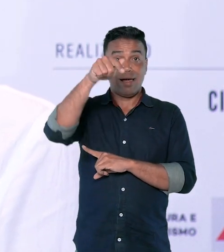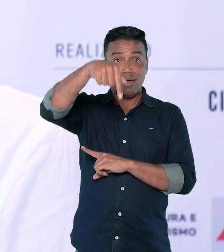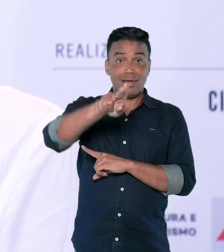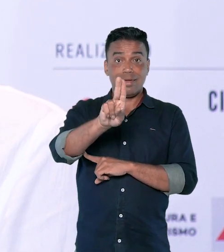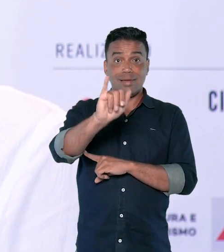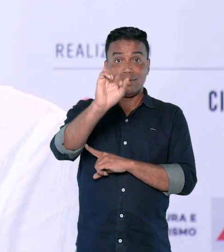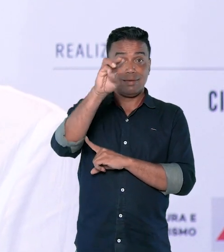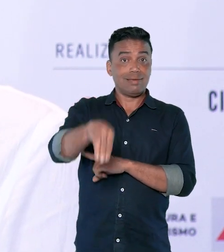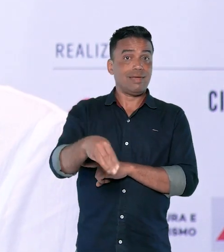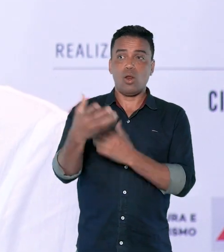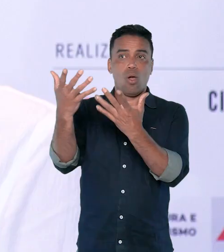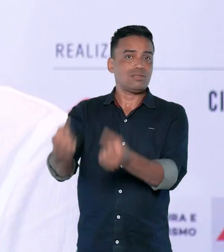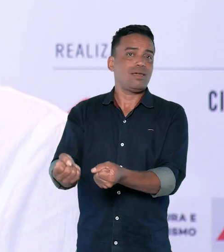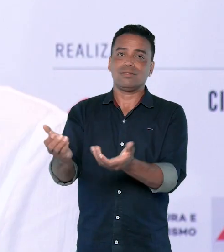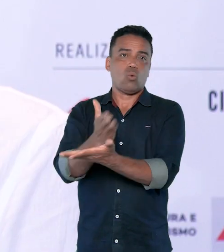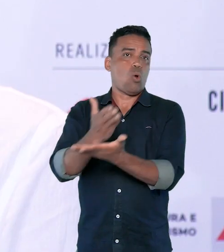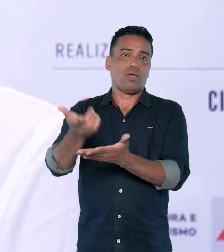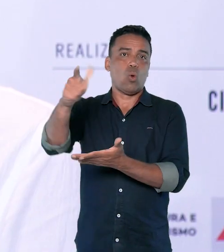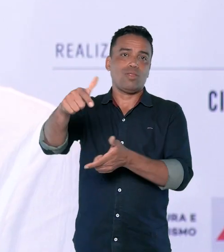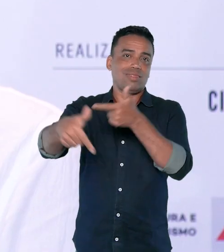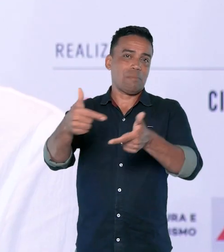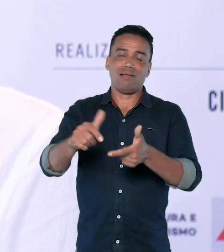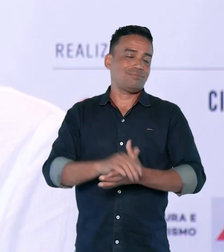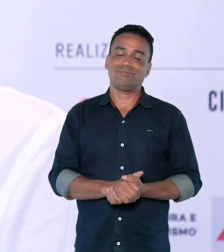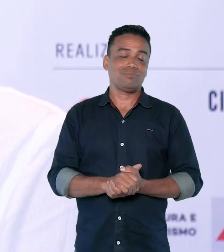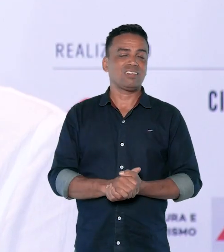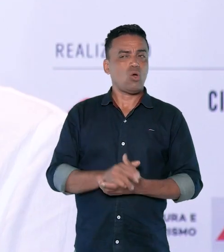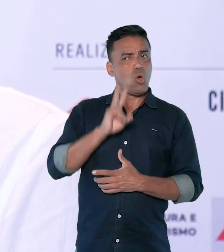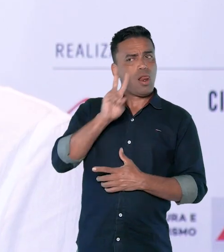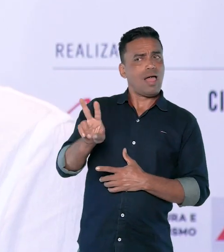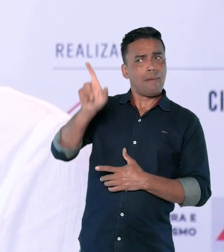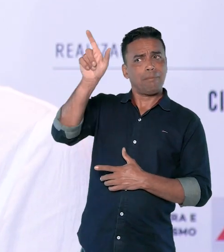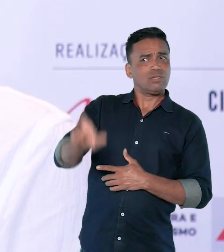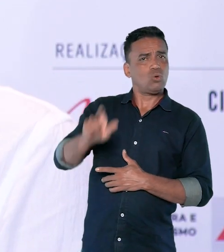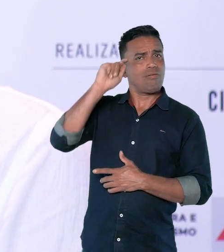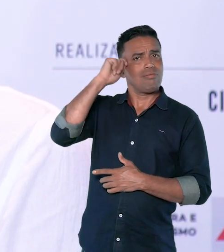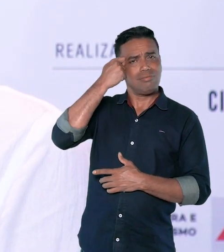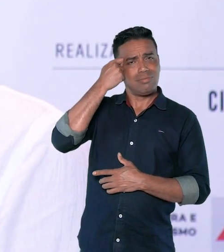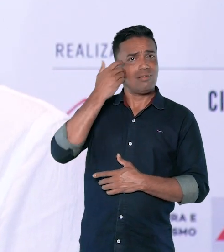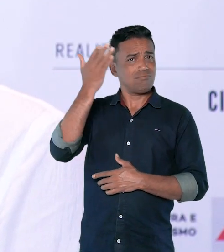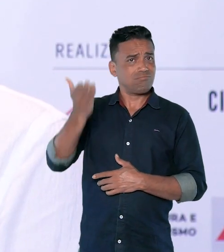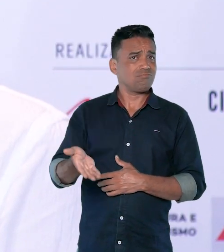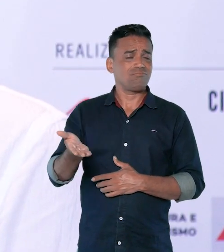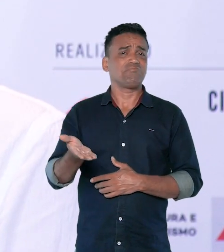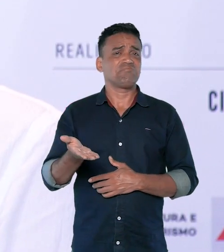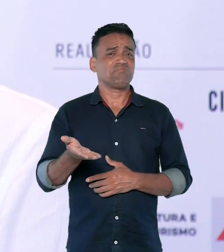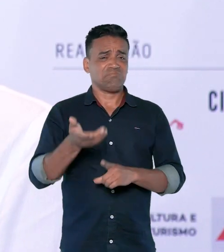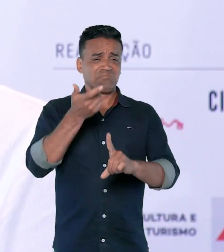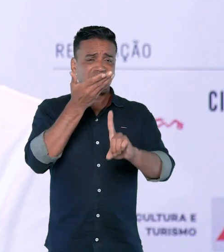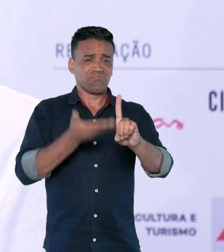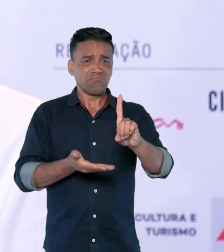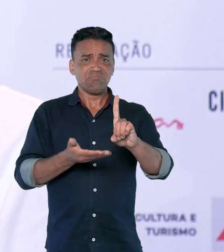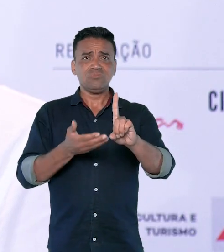Então, é difícil a gente olhar para uma pessoa negra e entender que ela está colocando